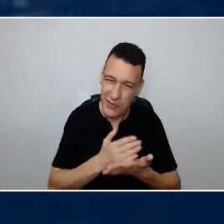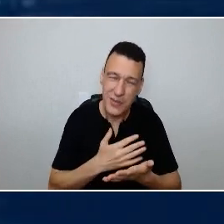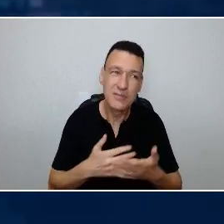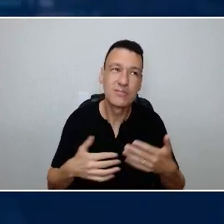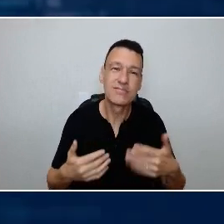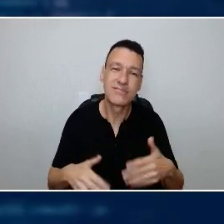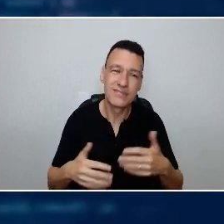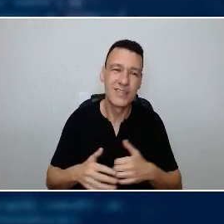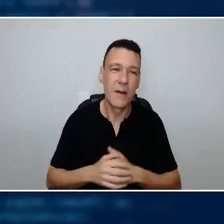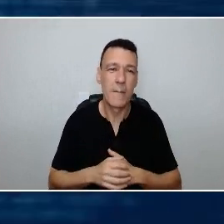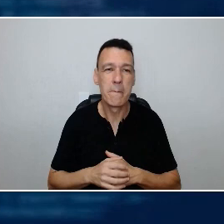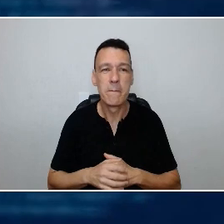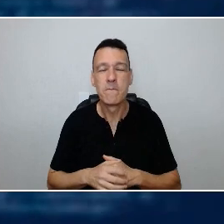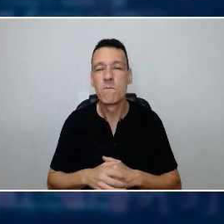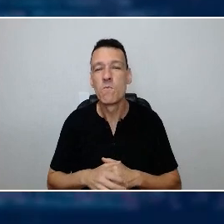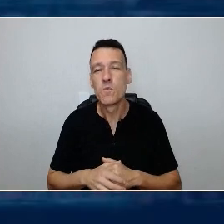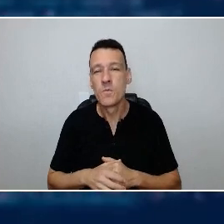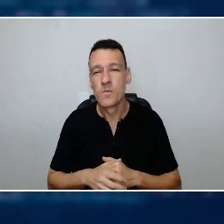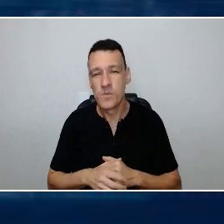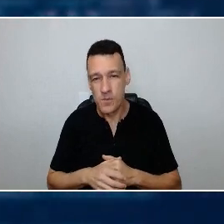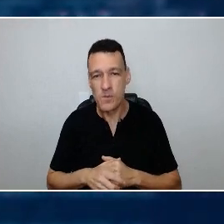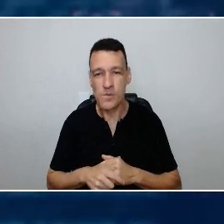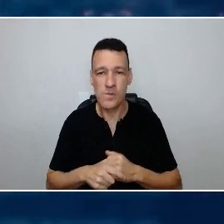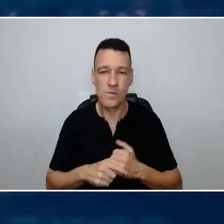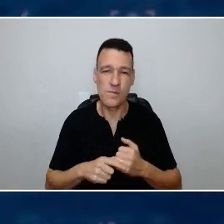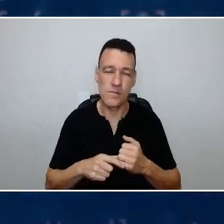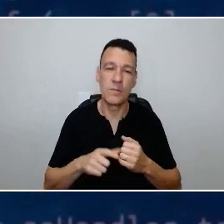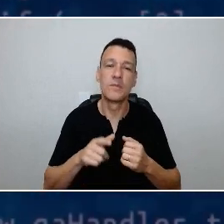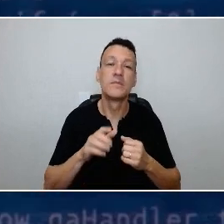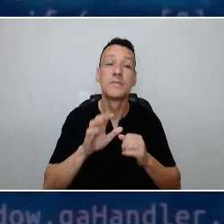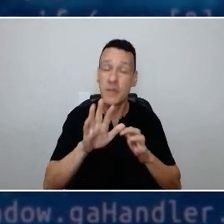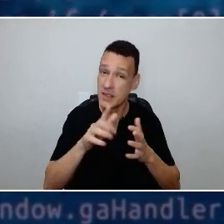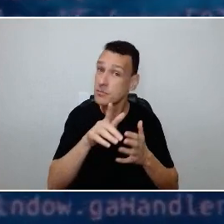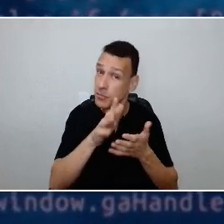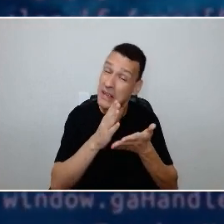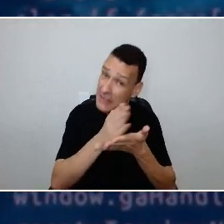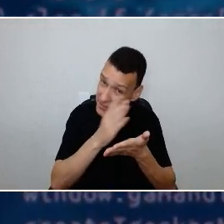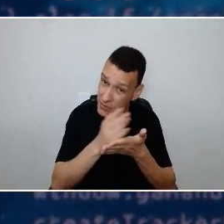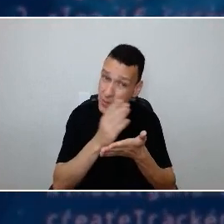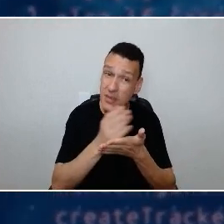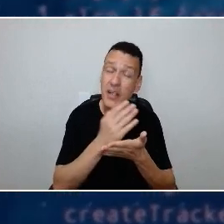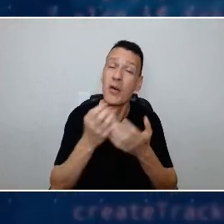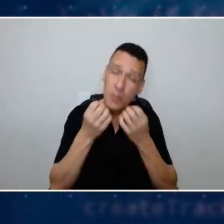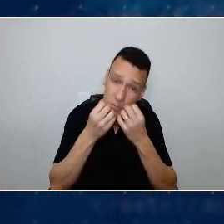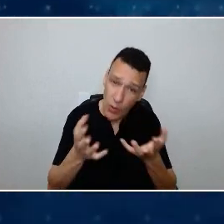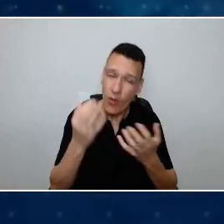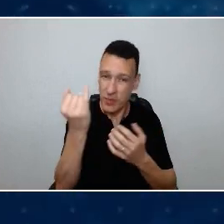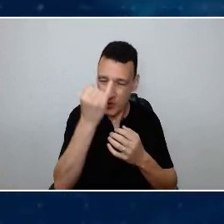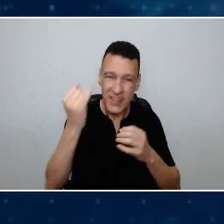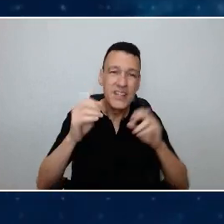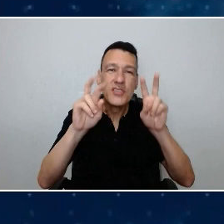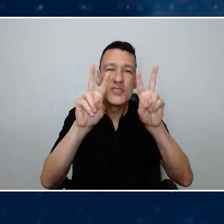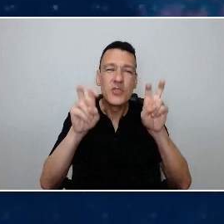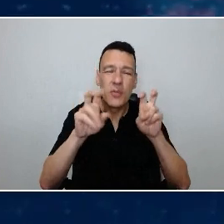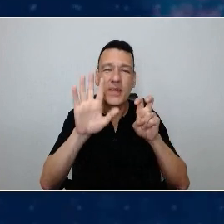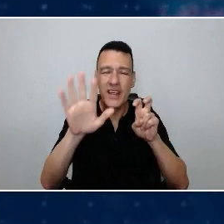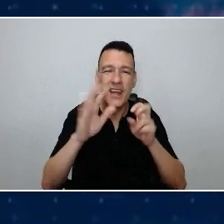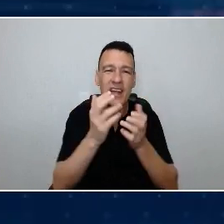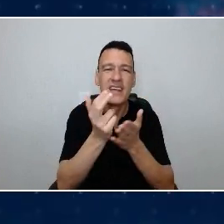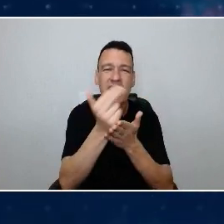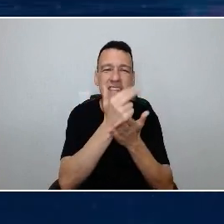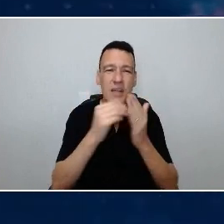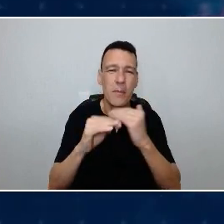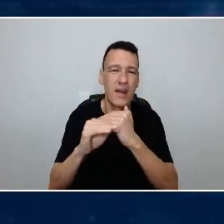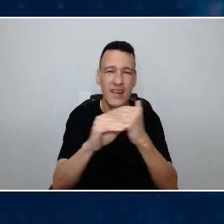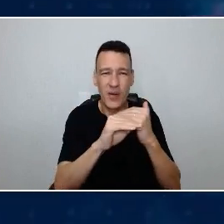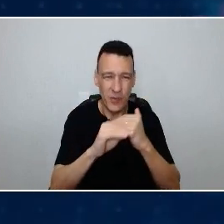mais agora no mundo desenvolvimento software é um livro bem importante não para você sair aplicando design patterns e tudo que você vê na sua vida mas para quando você